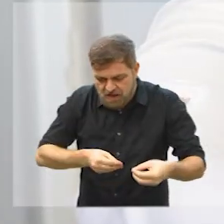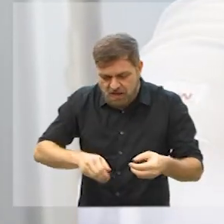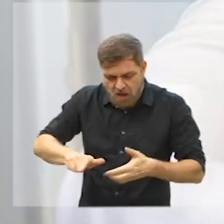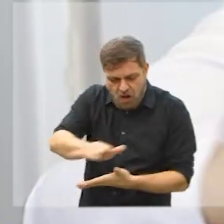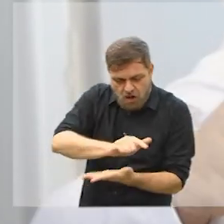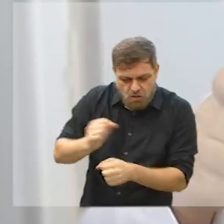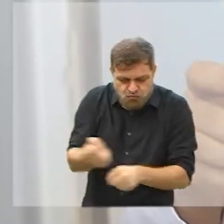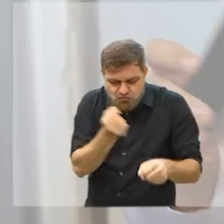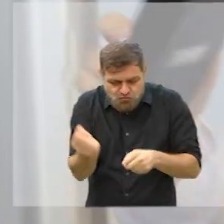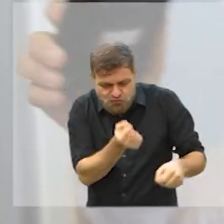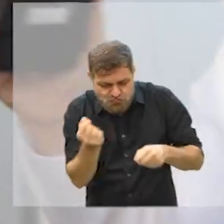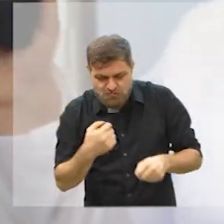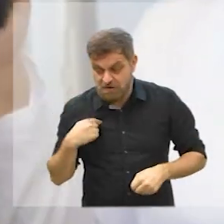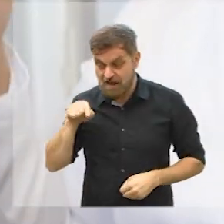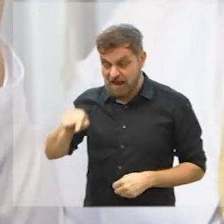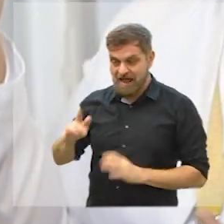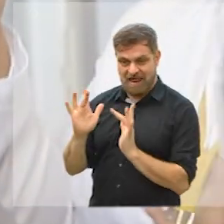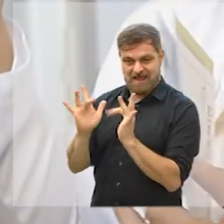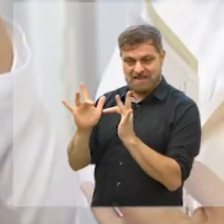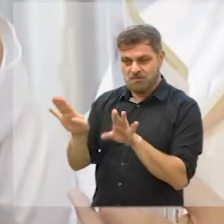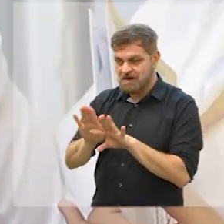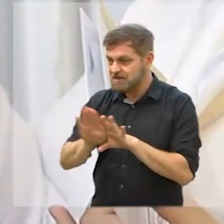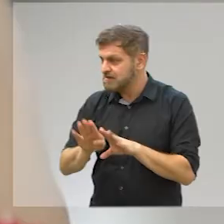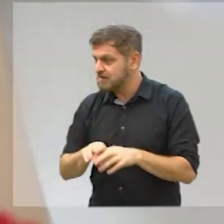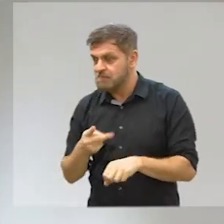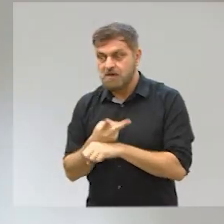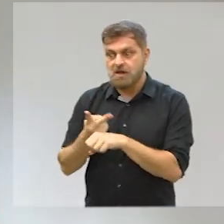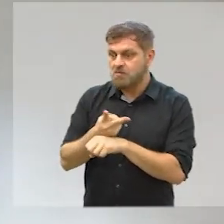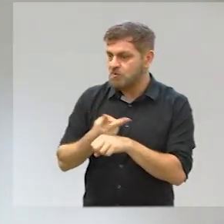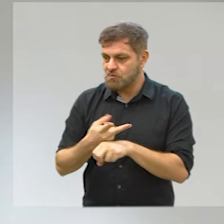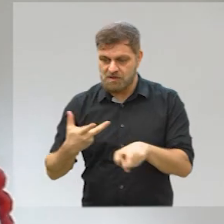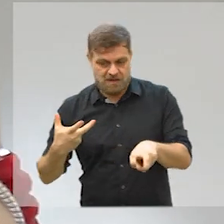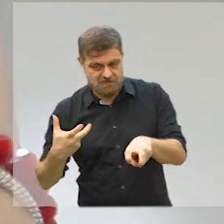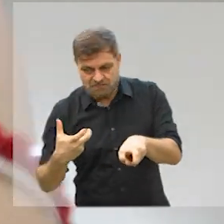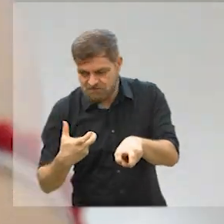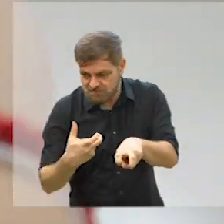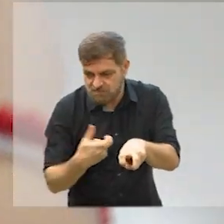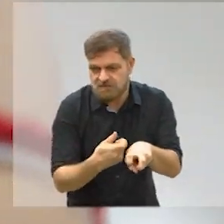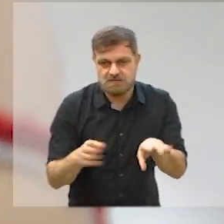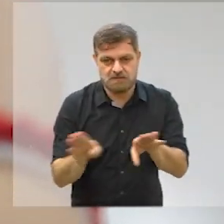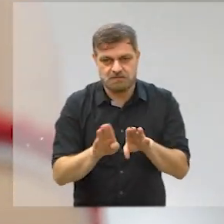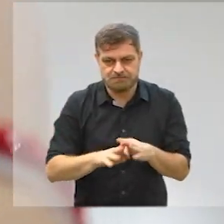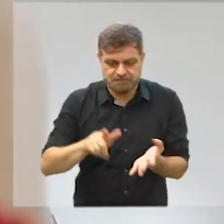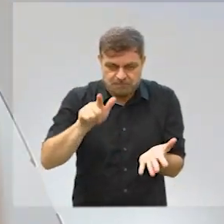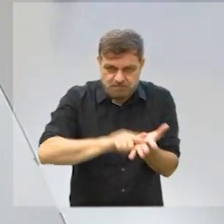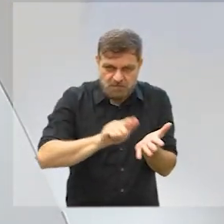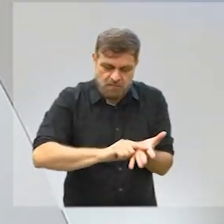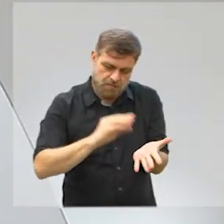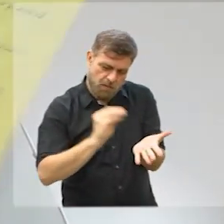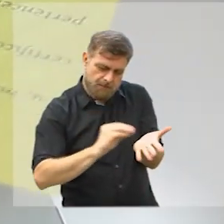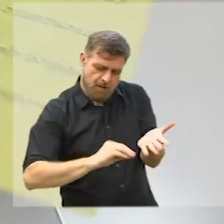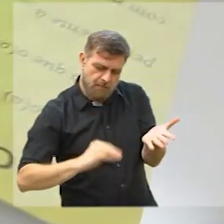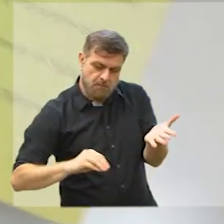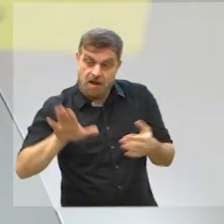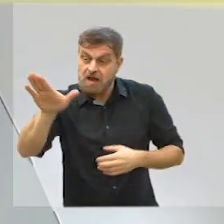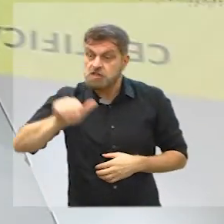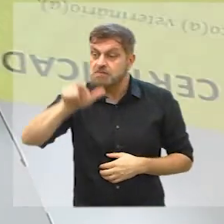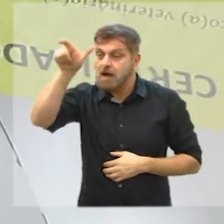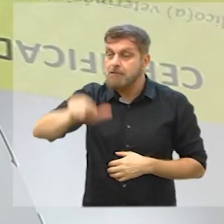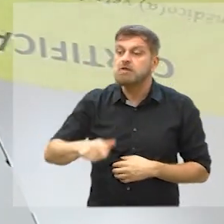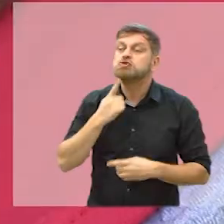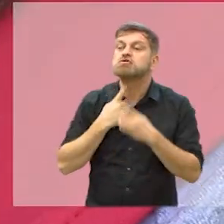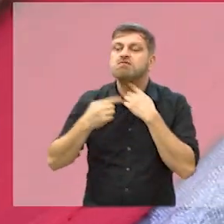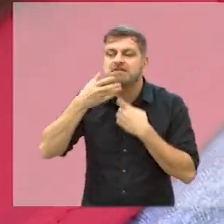atrás de vacina, carteirinha de vacinação, preencher formulário, conversar com o adotante e tudo